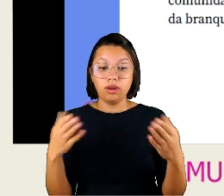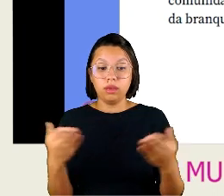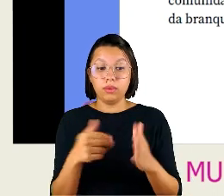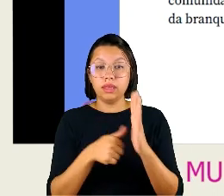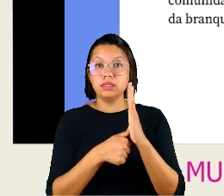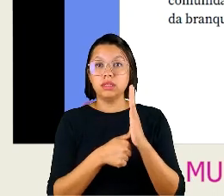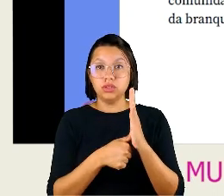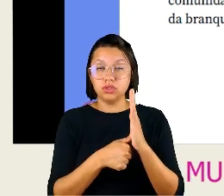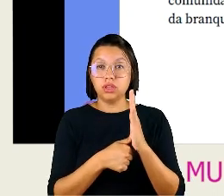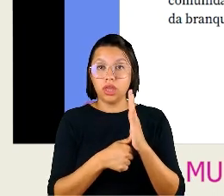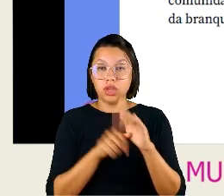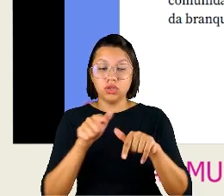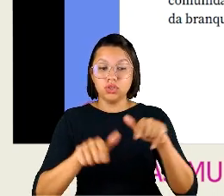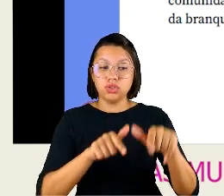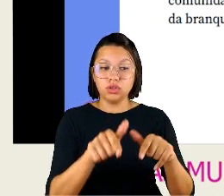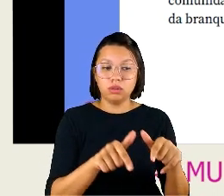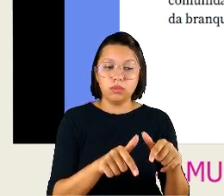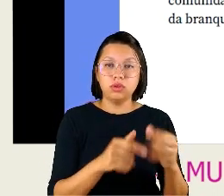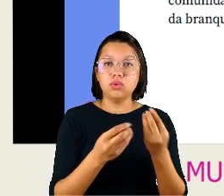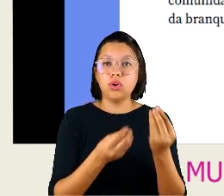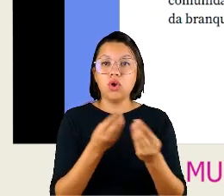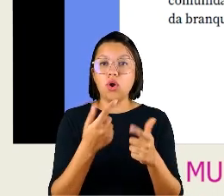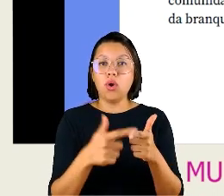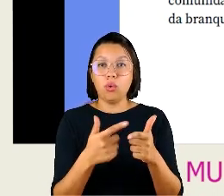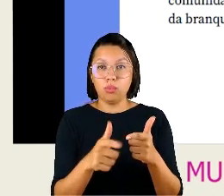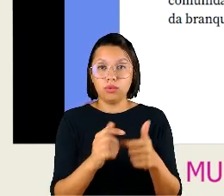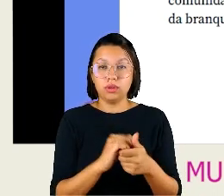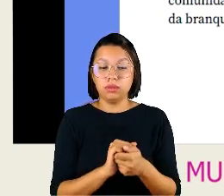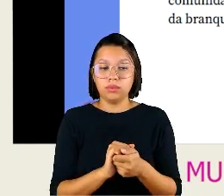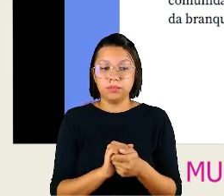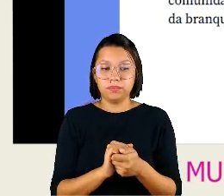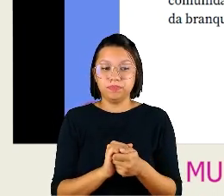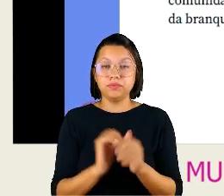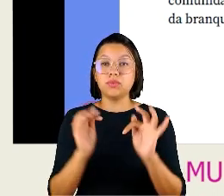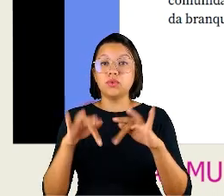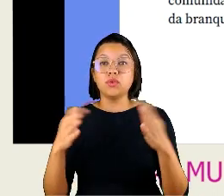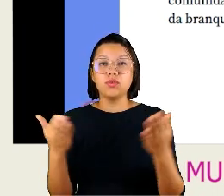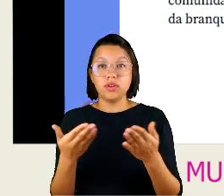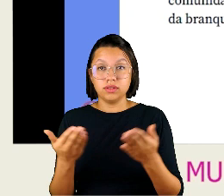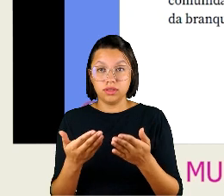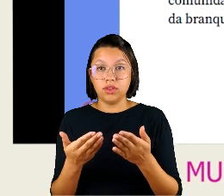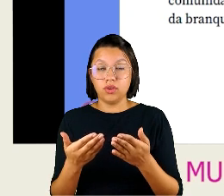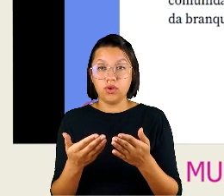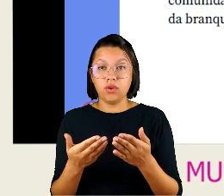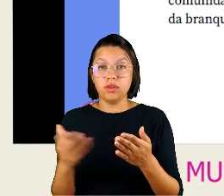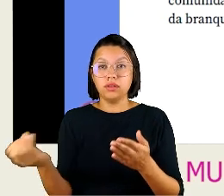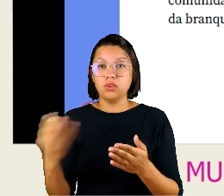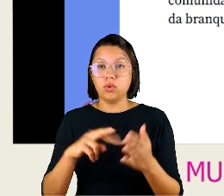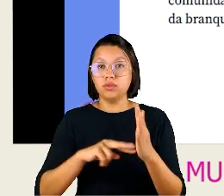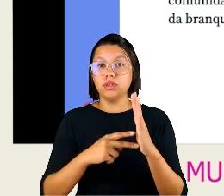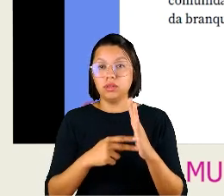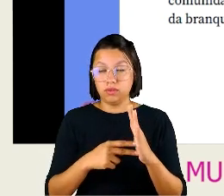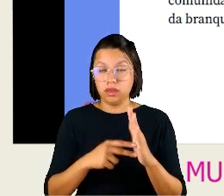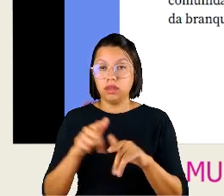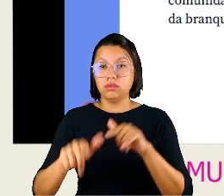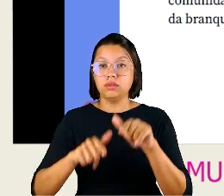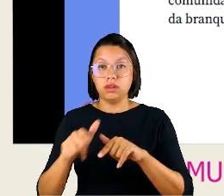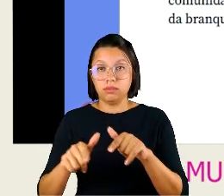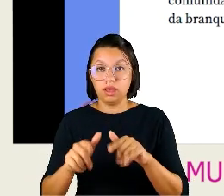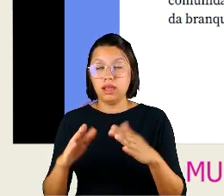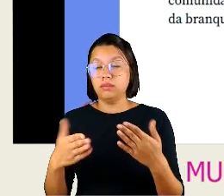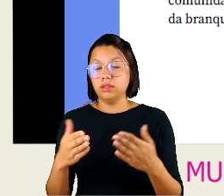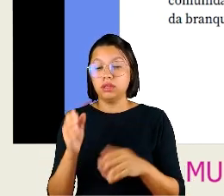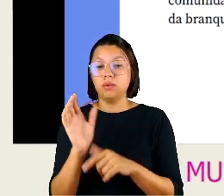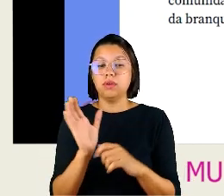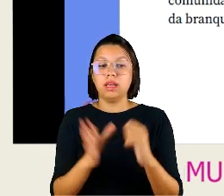identidade servil, né, como um problema. Eu estou finalizando agora. Ressignificar o valor social do trabalho de cuidado, então